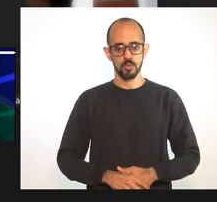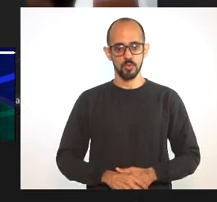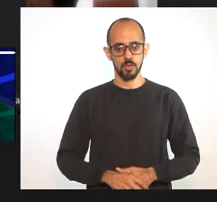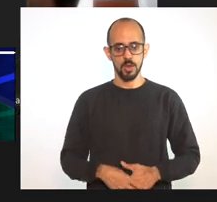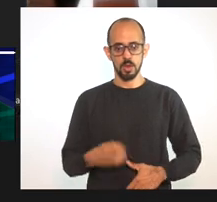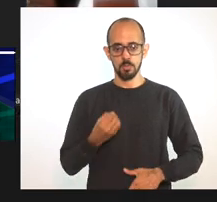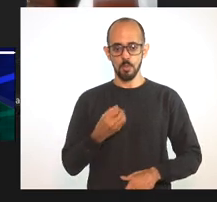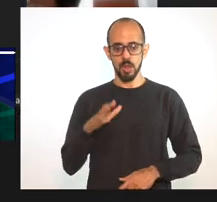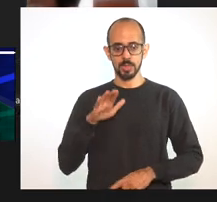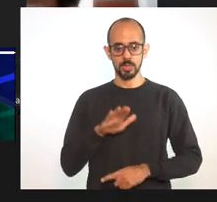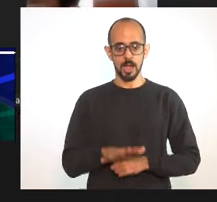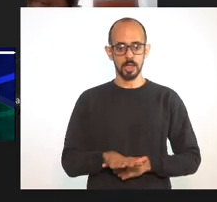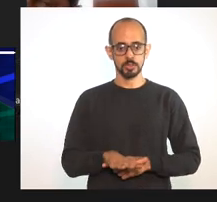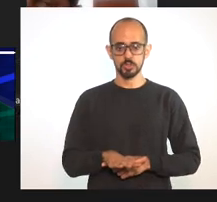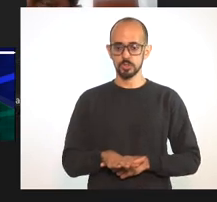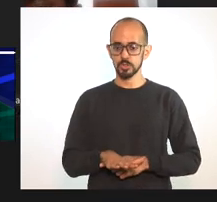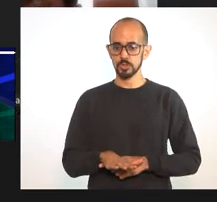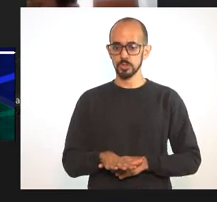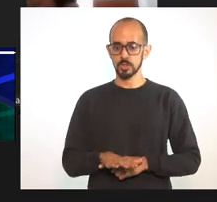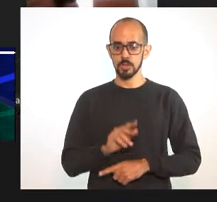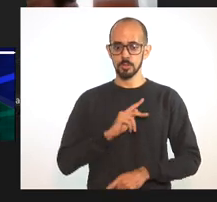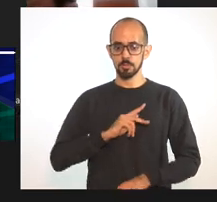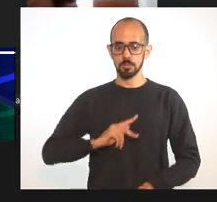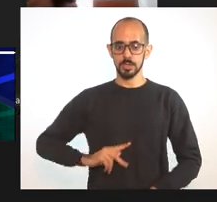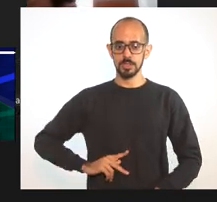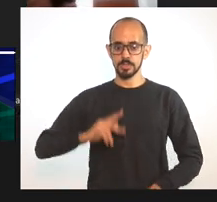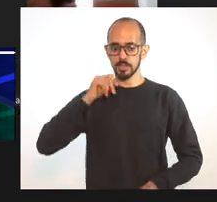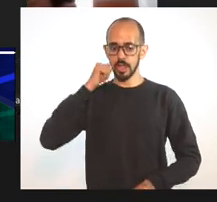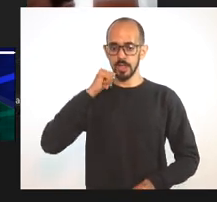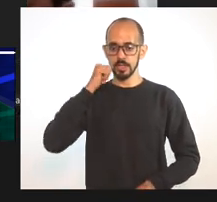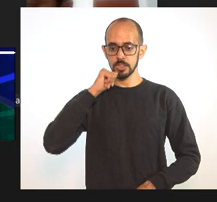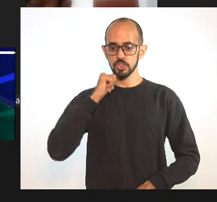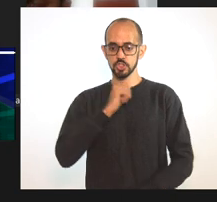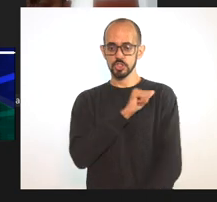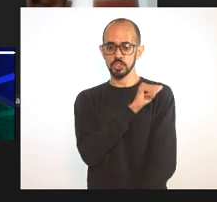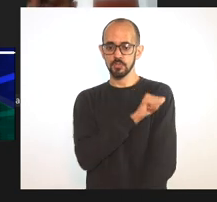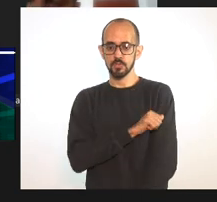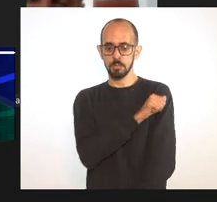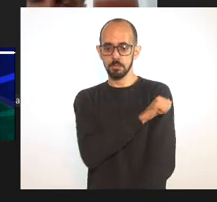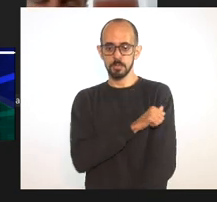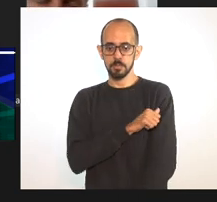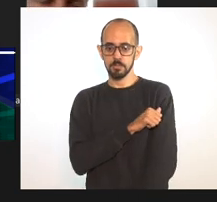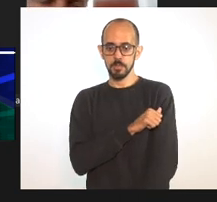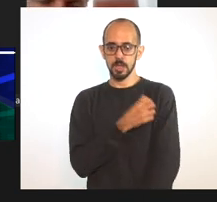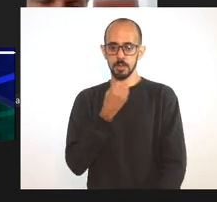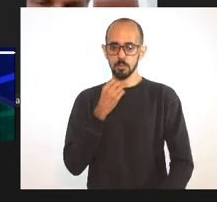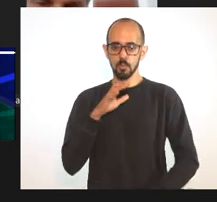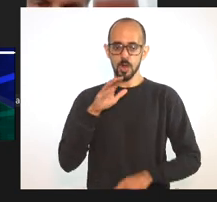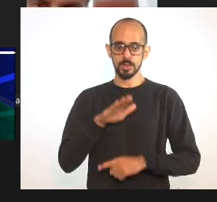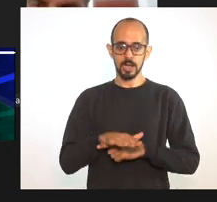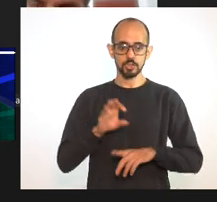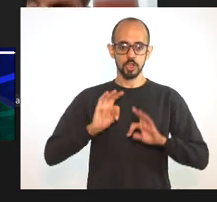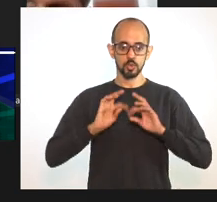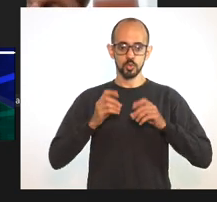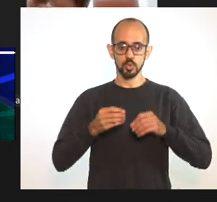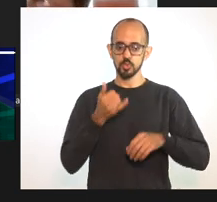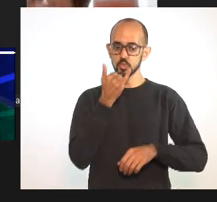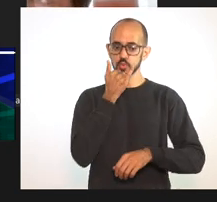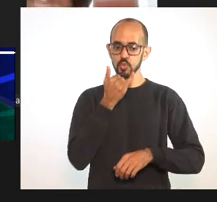Boa tarde, presidenta, enfermeira Rejane. Boa tarde a todas e todos. Estou com um problema aqui no meu vídeo